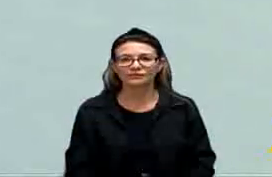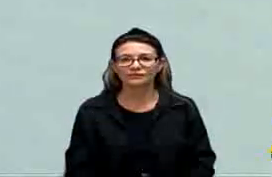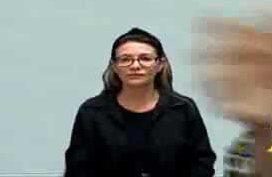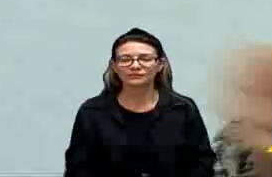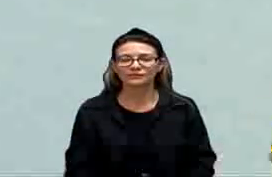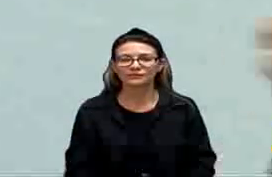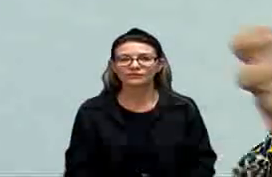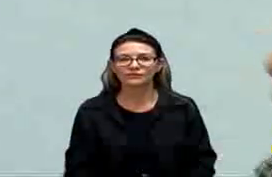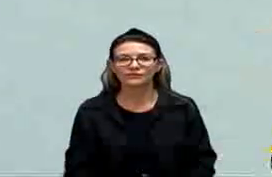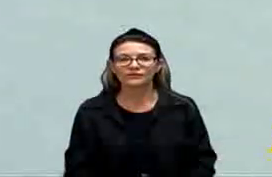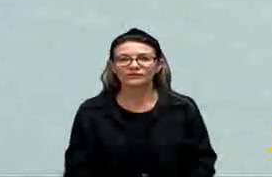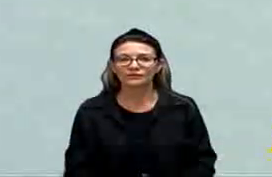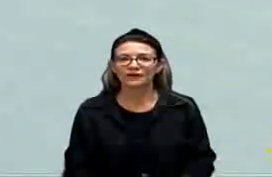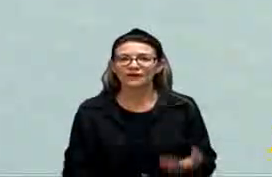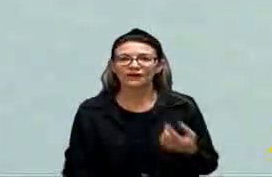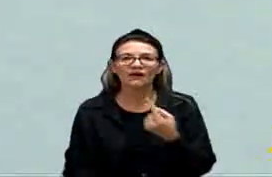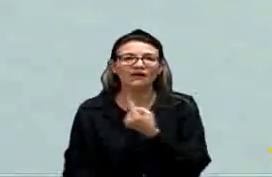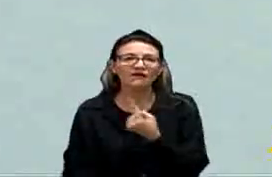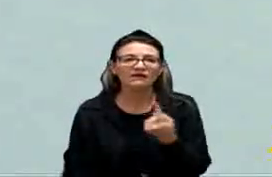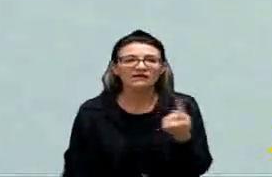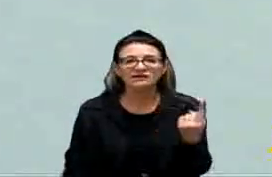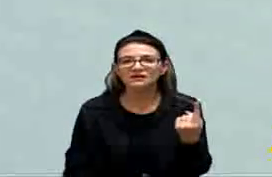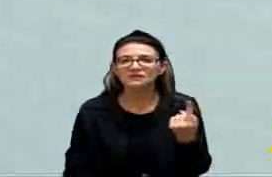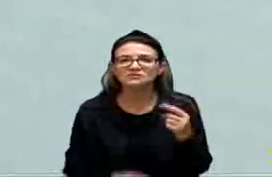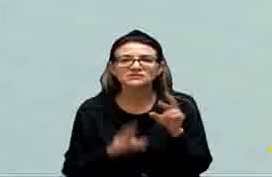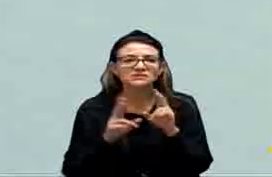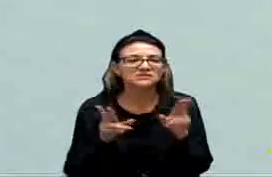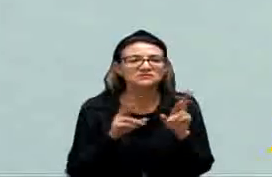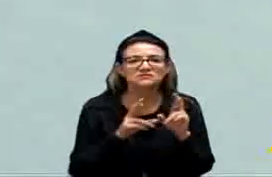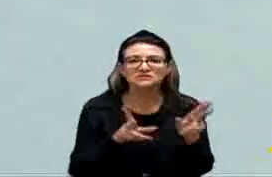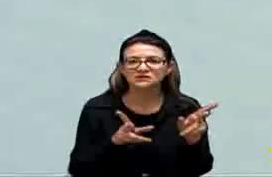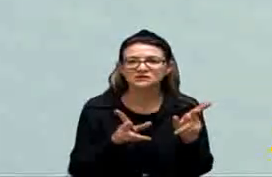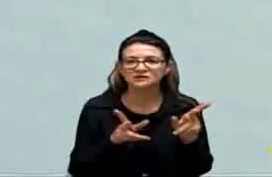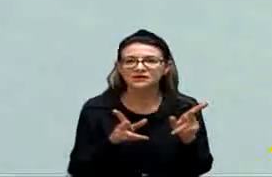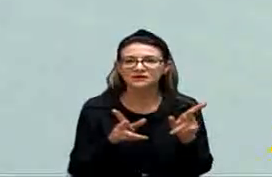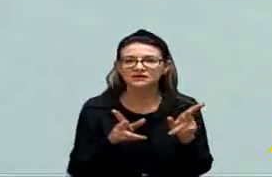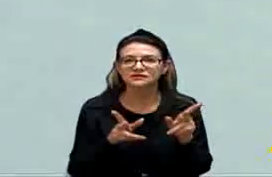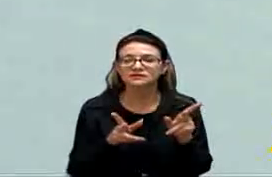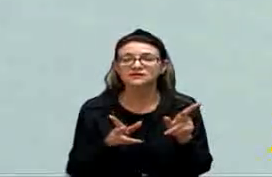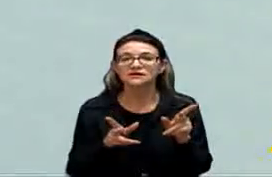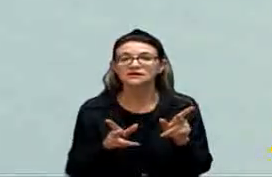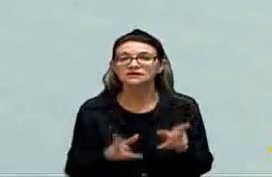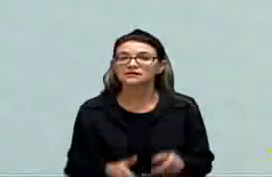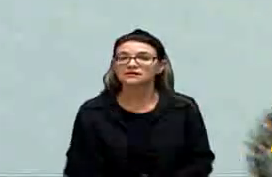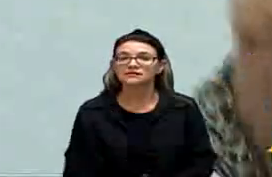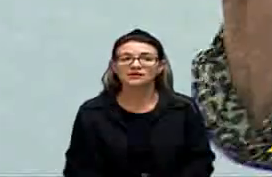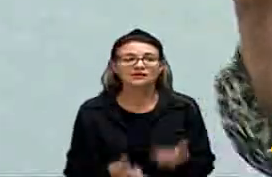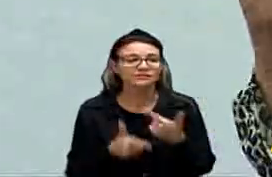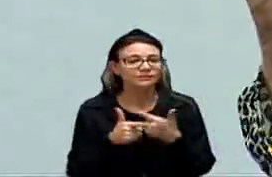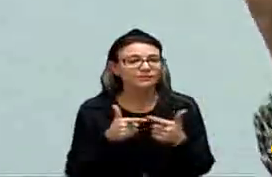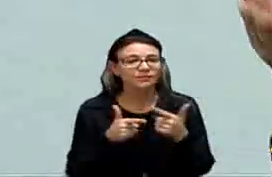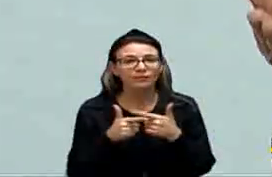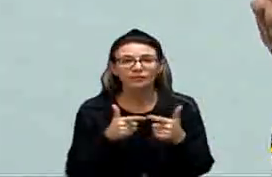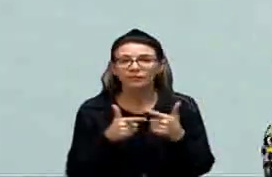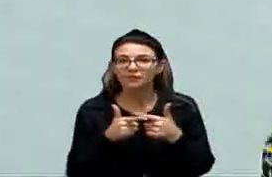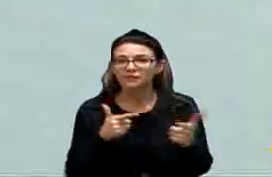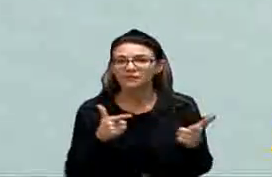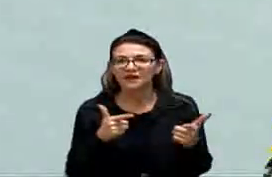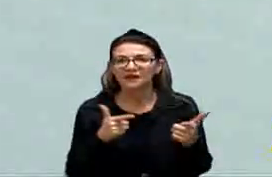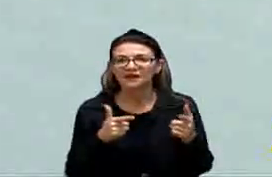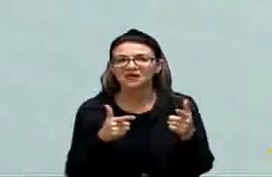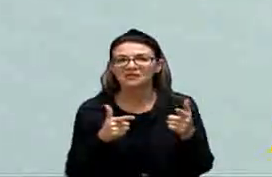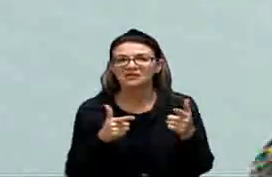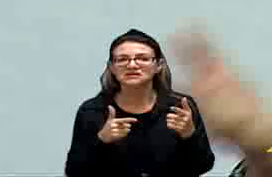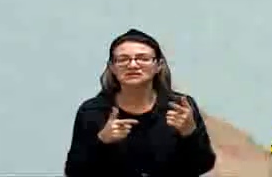uma Cada um põe uma adulteração que quiser na moto não vejo Que este seja um problema maior de discutir com iFood